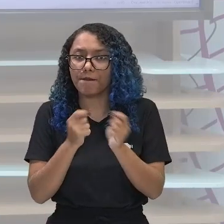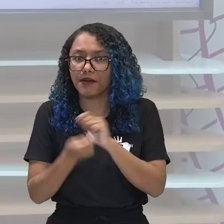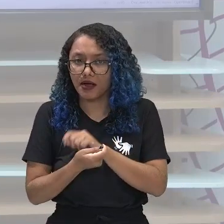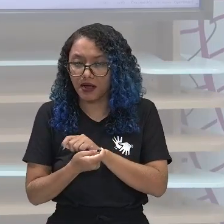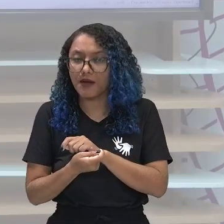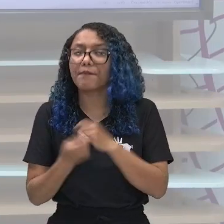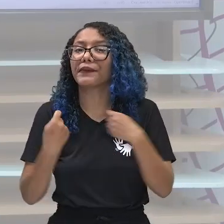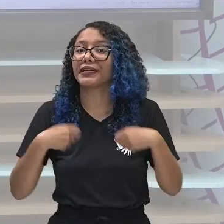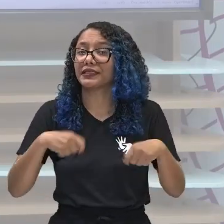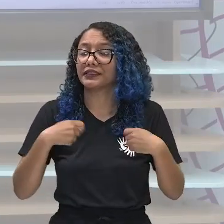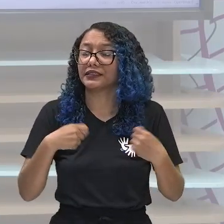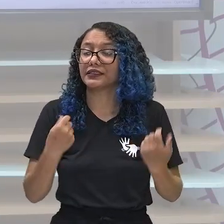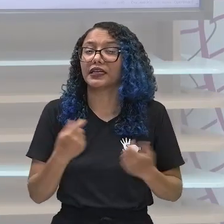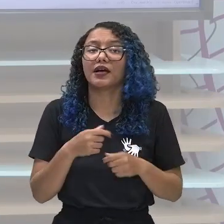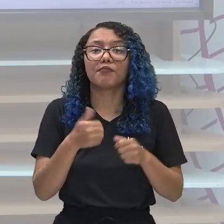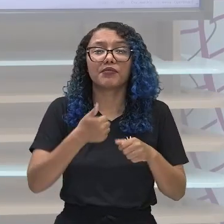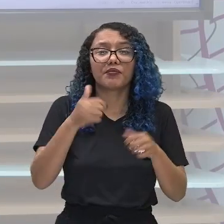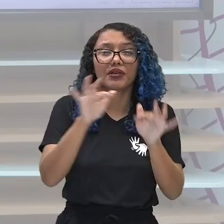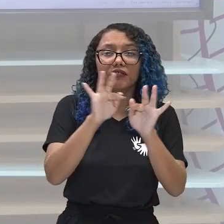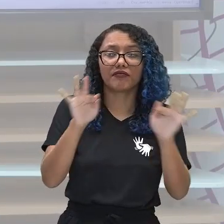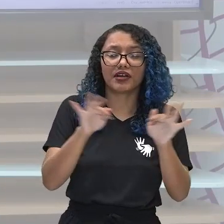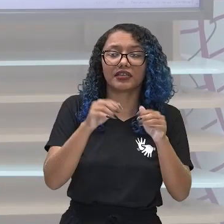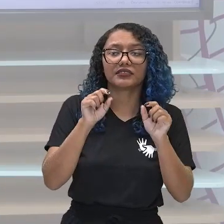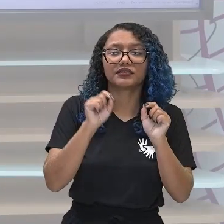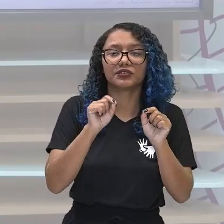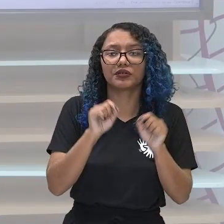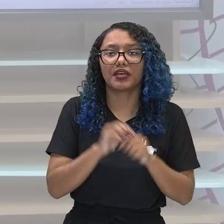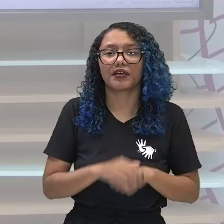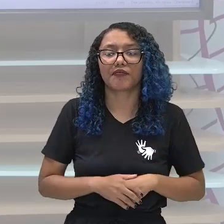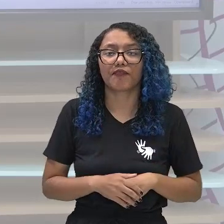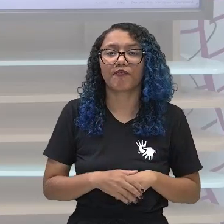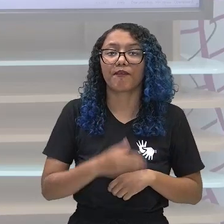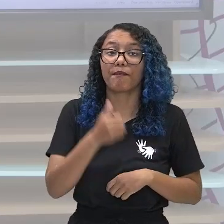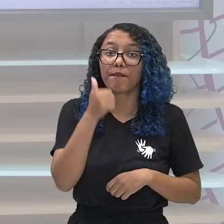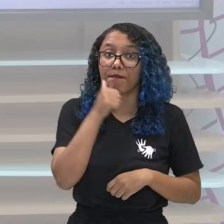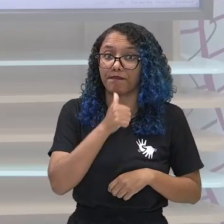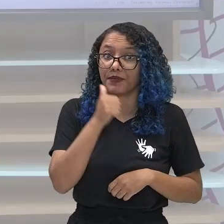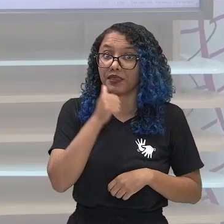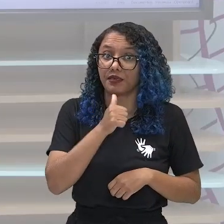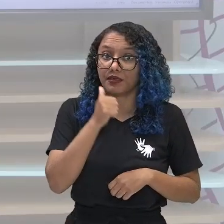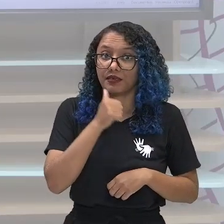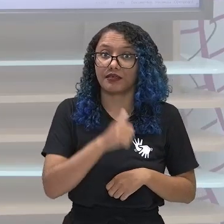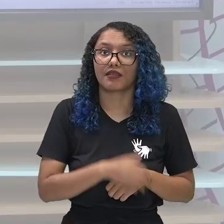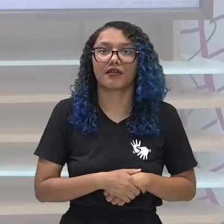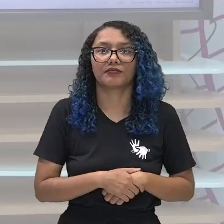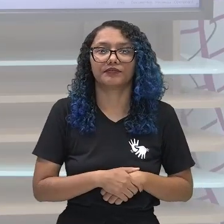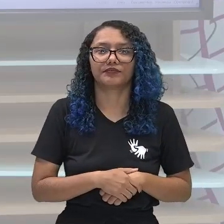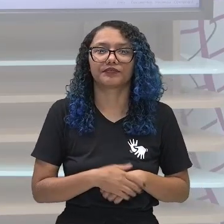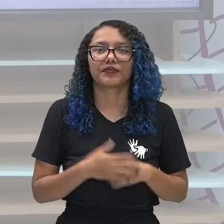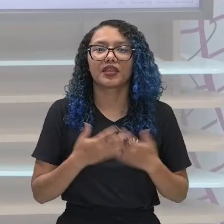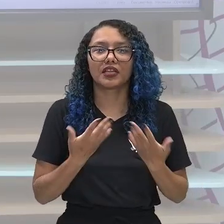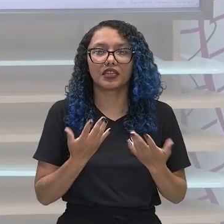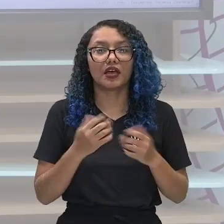primeira frase falou meninas, não foi isso? Então, eu já vou jogando isso daí para X,